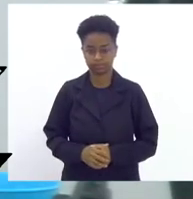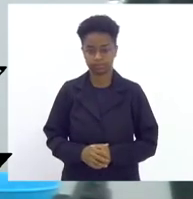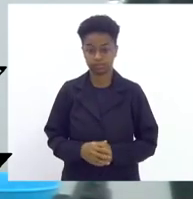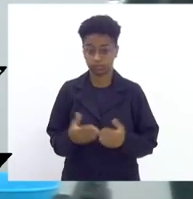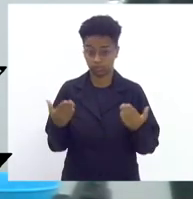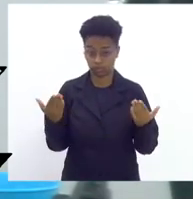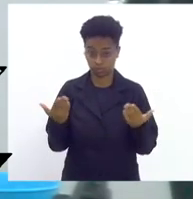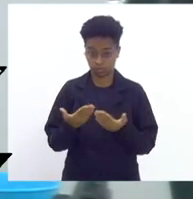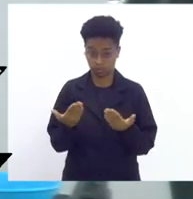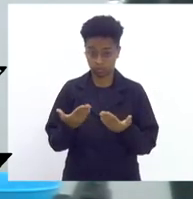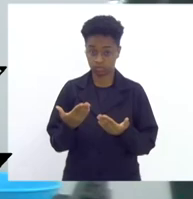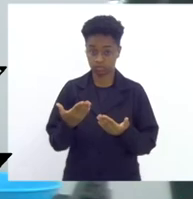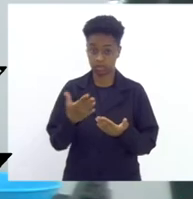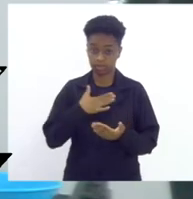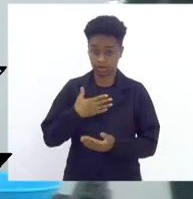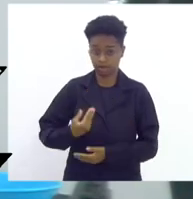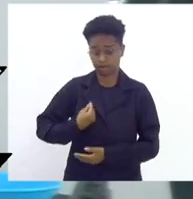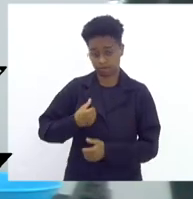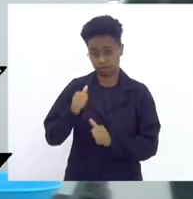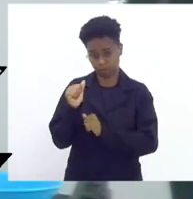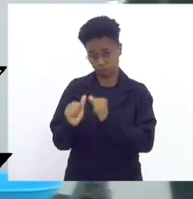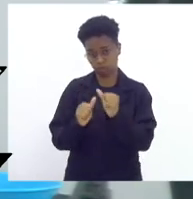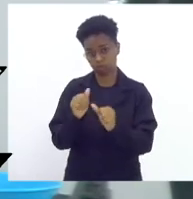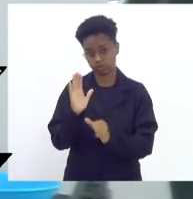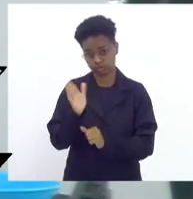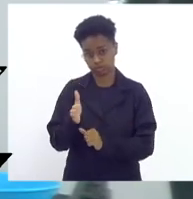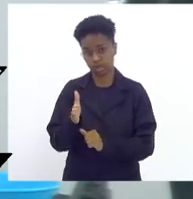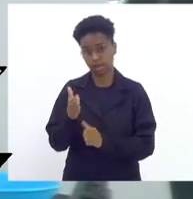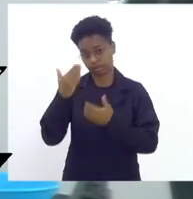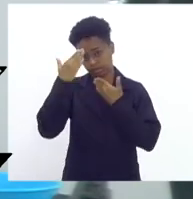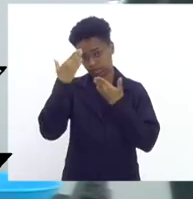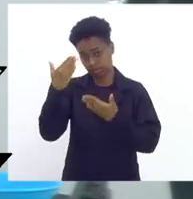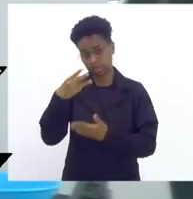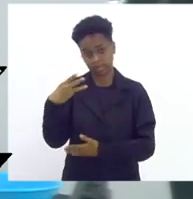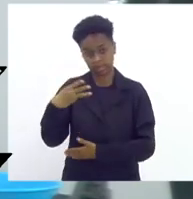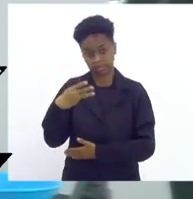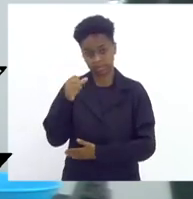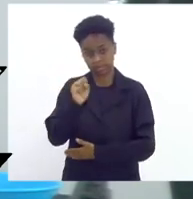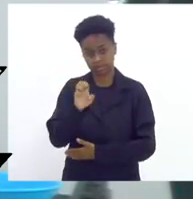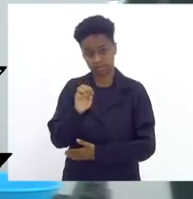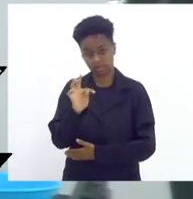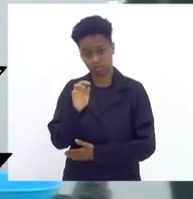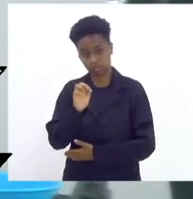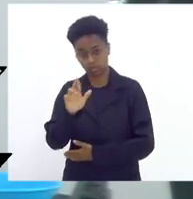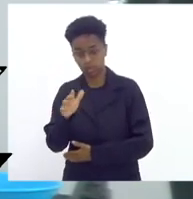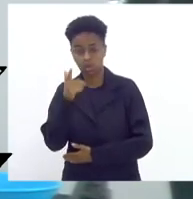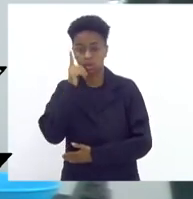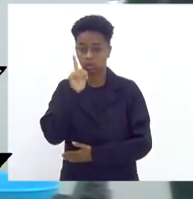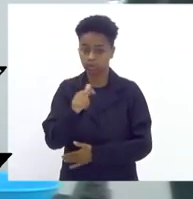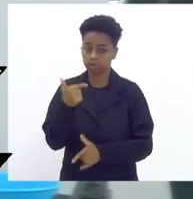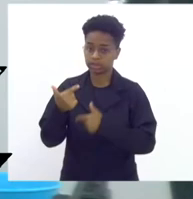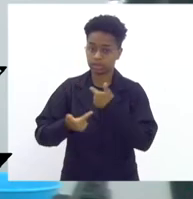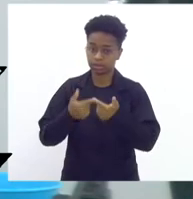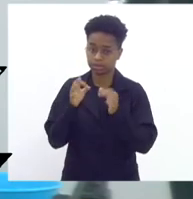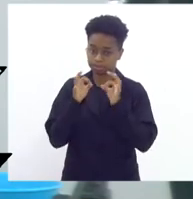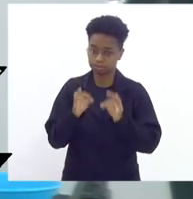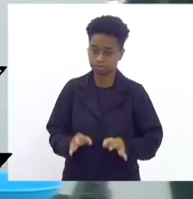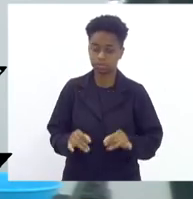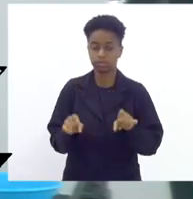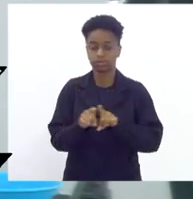Hoje a minha situação mudou muito graças ao terceiro setor conseguir trabalhar em condições dignas